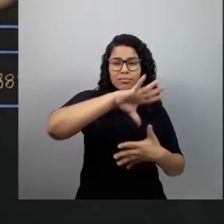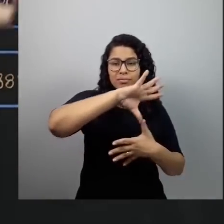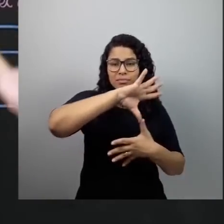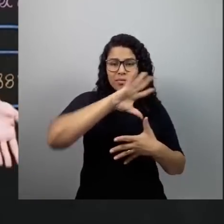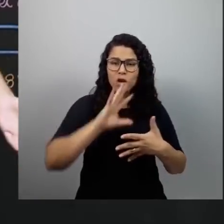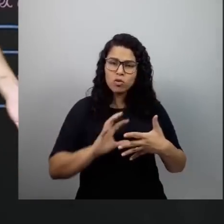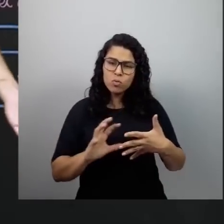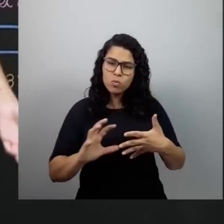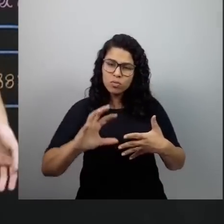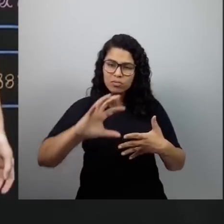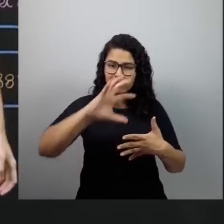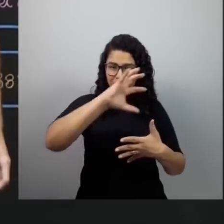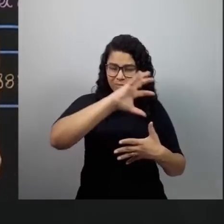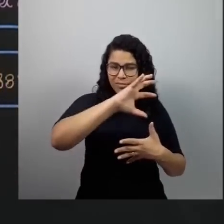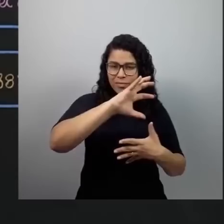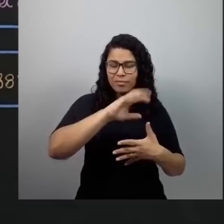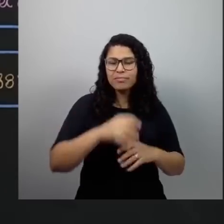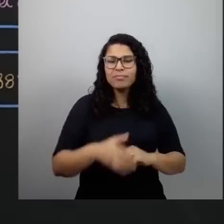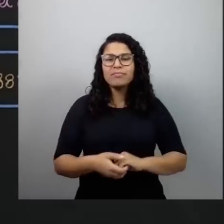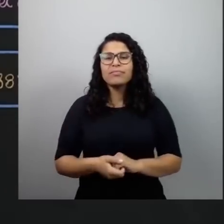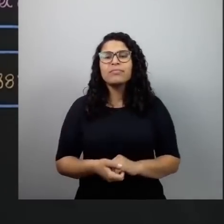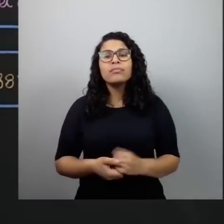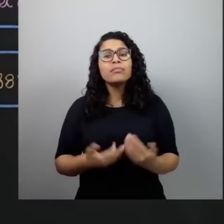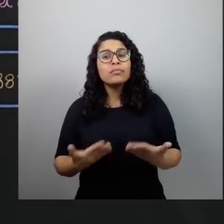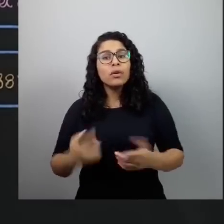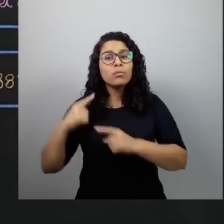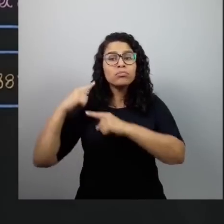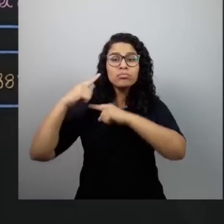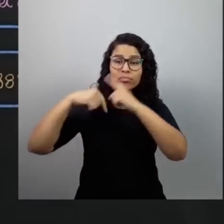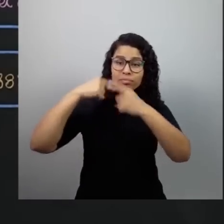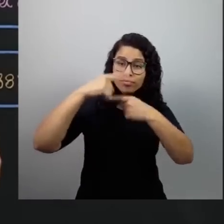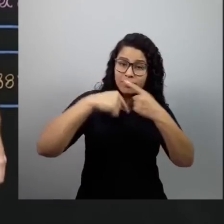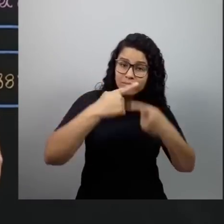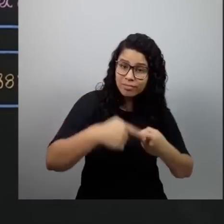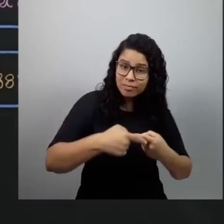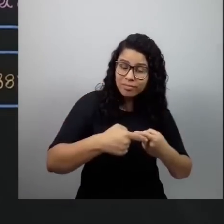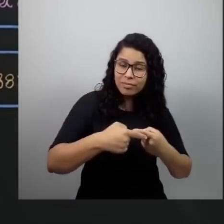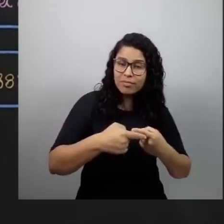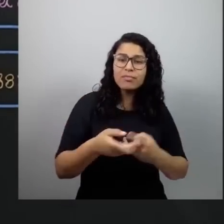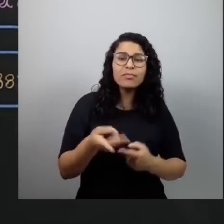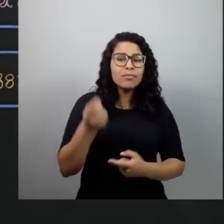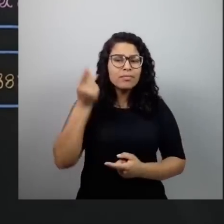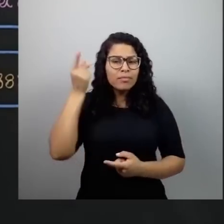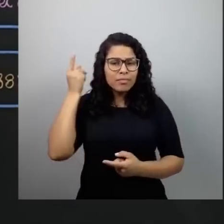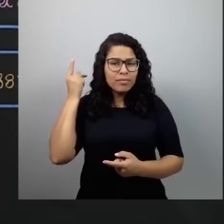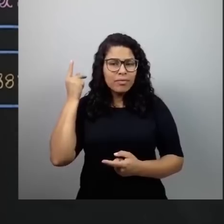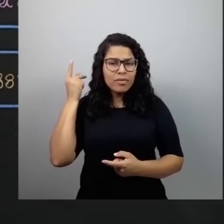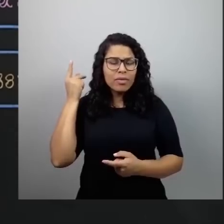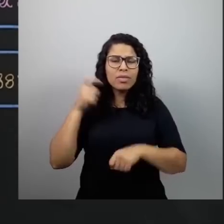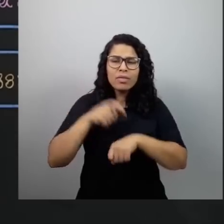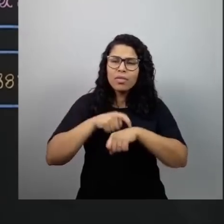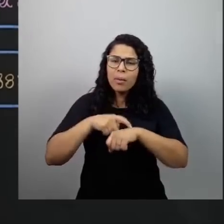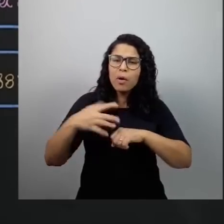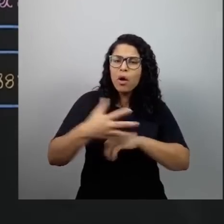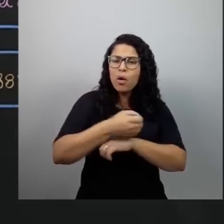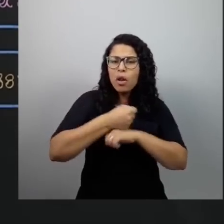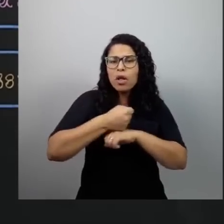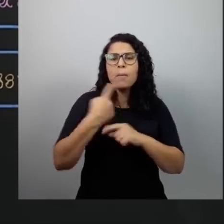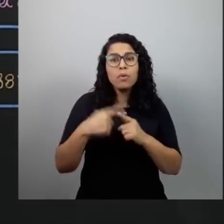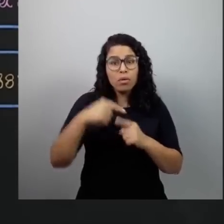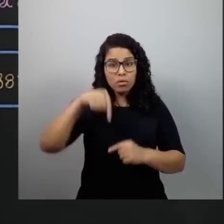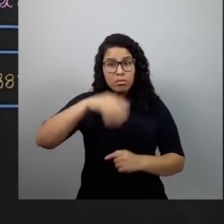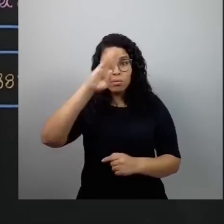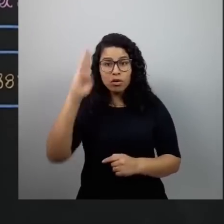americano e, no caso, aqui no Brasil. Então, essa herança que vem desde os tempos da colônia, porque no Brasil teve